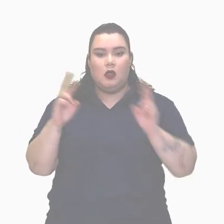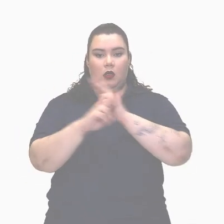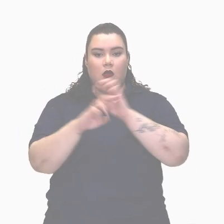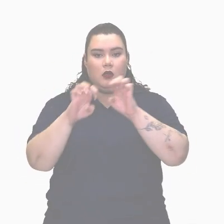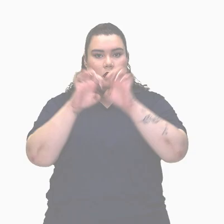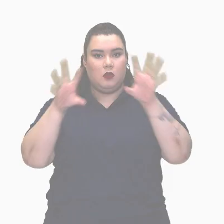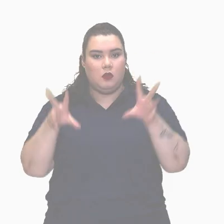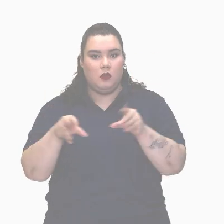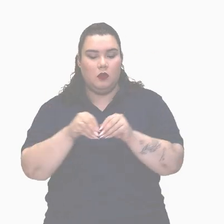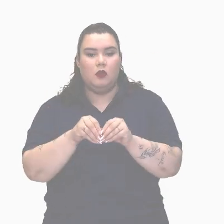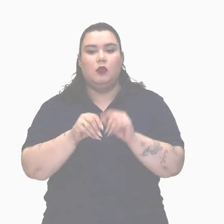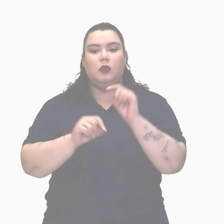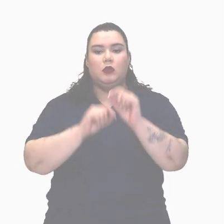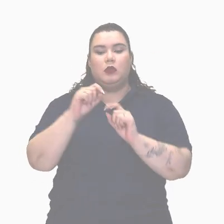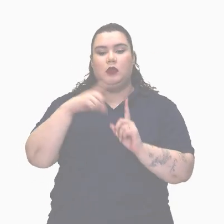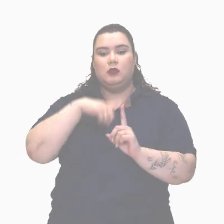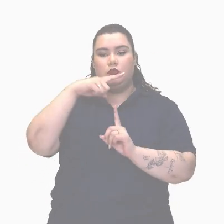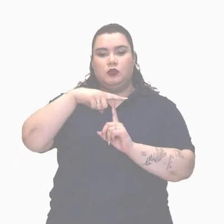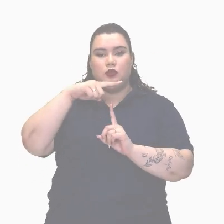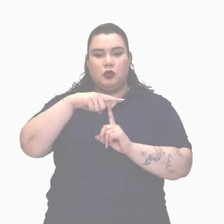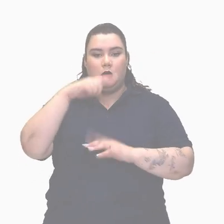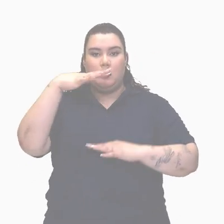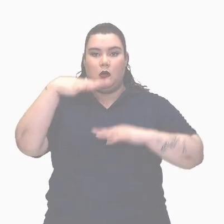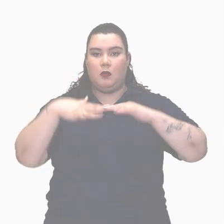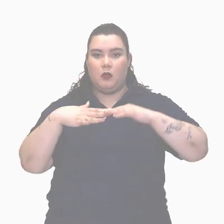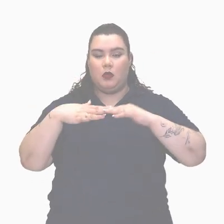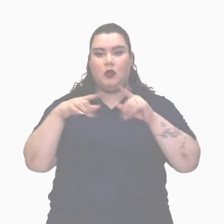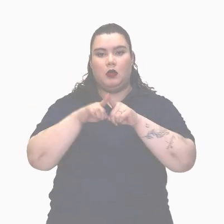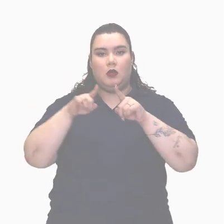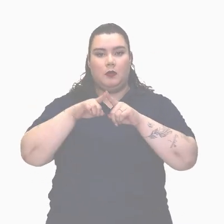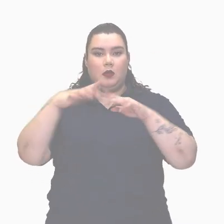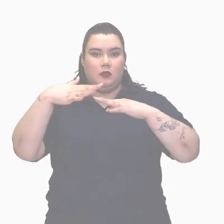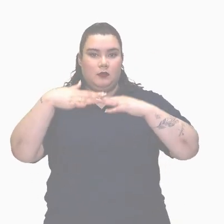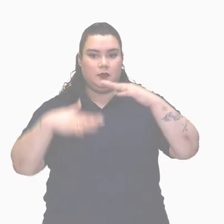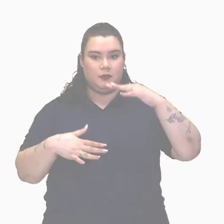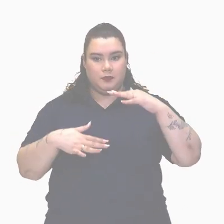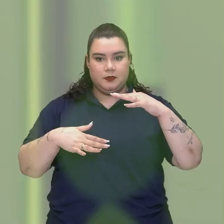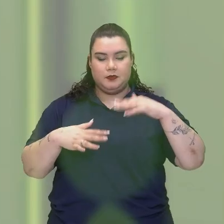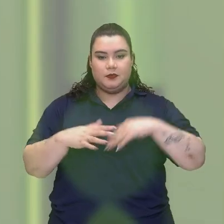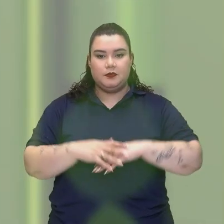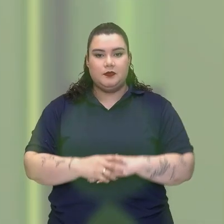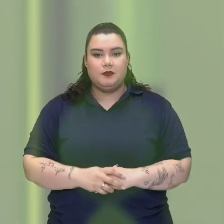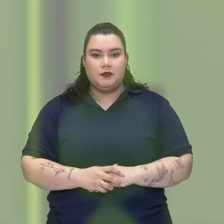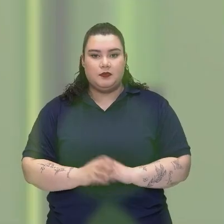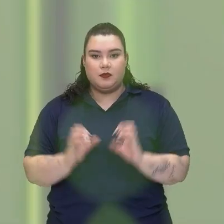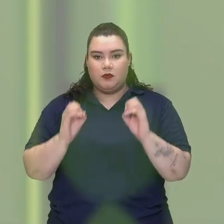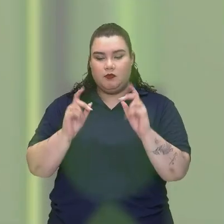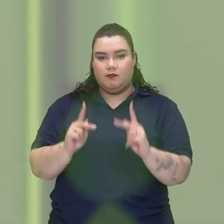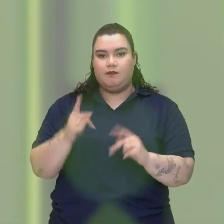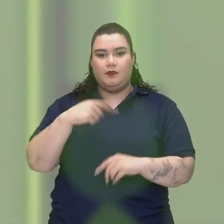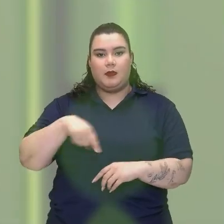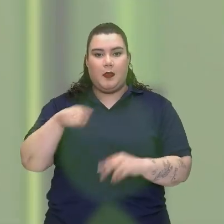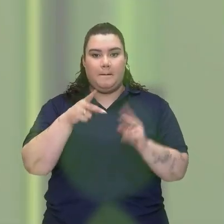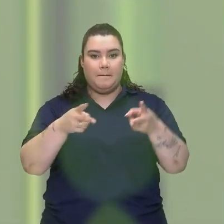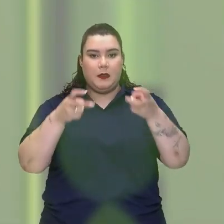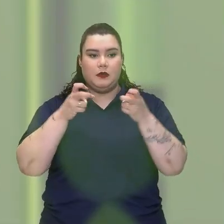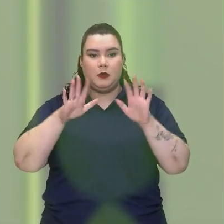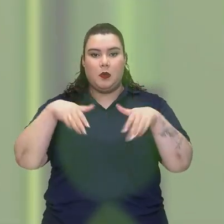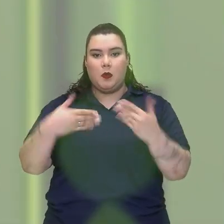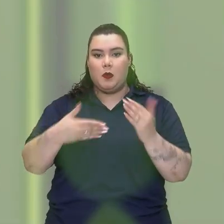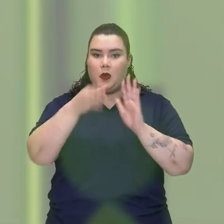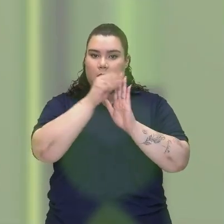relações ecológicas interespecíficas, harmônicas e desarmônicas. Então, vocês puderam observar aí o objeto